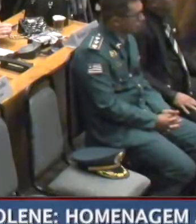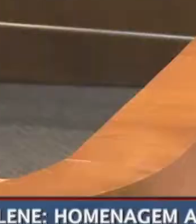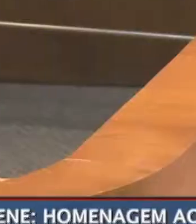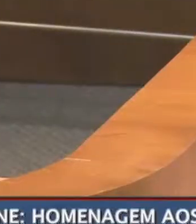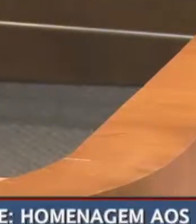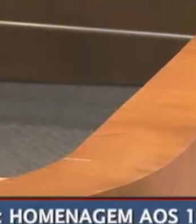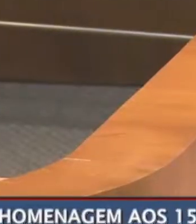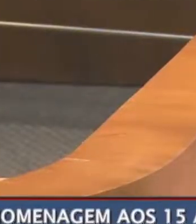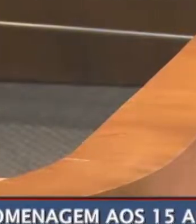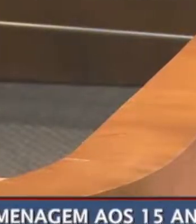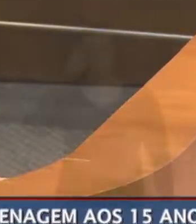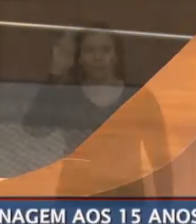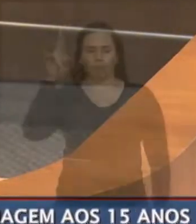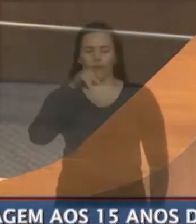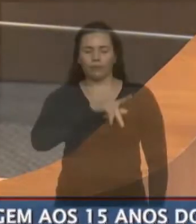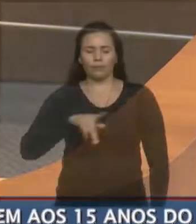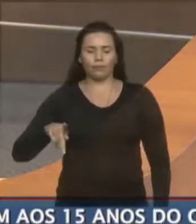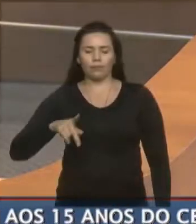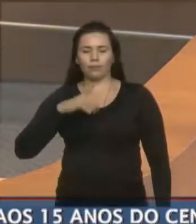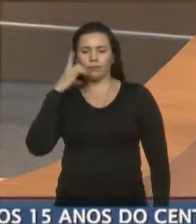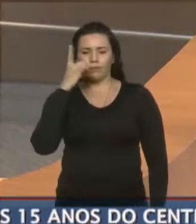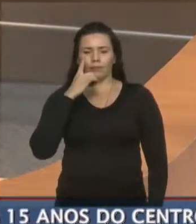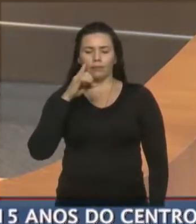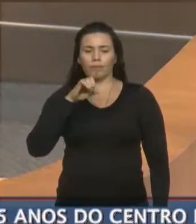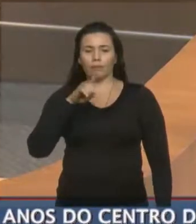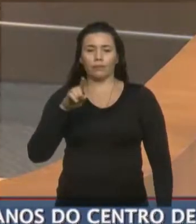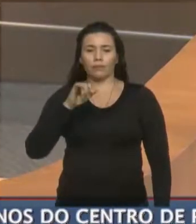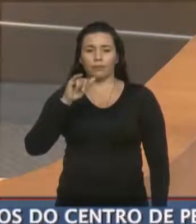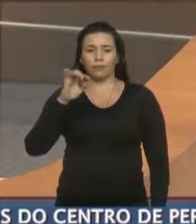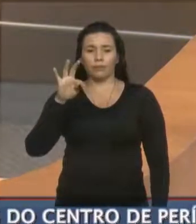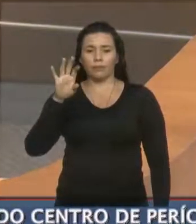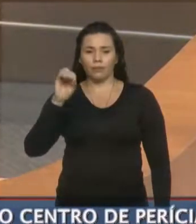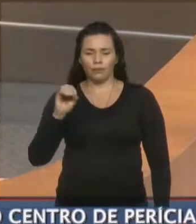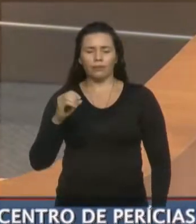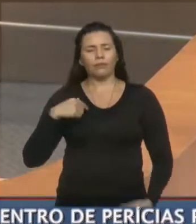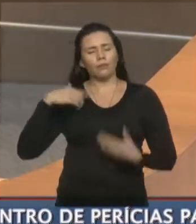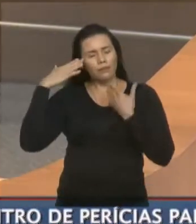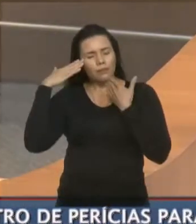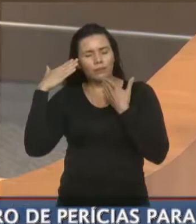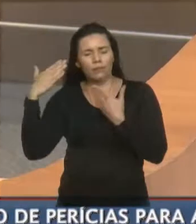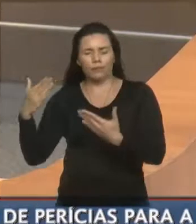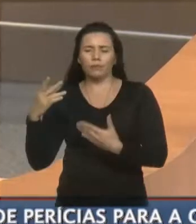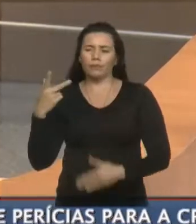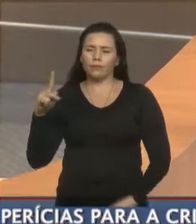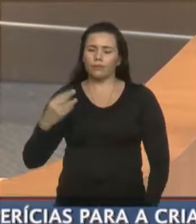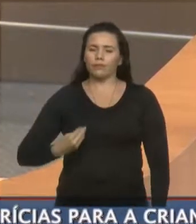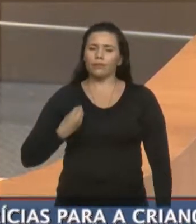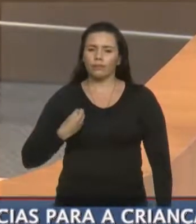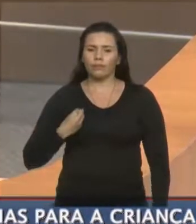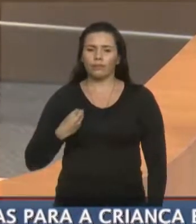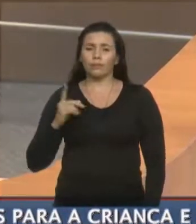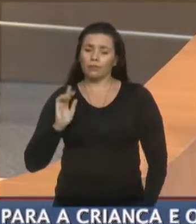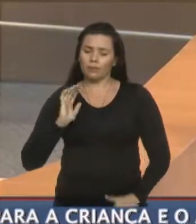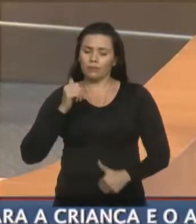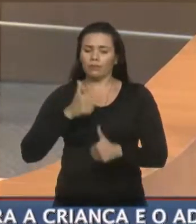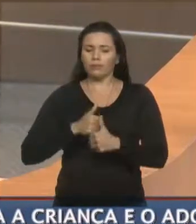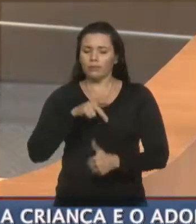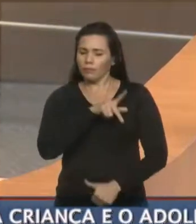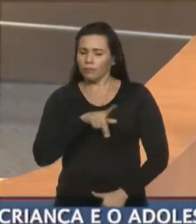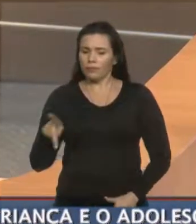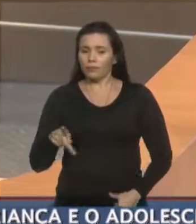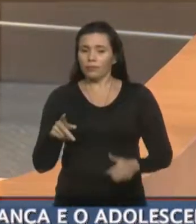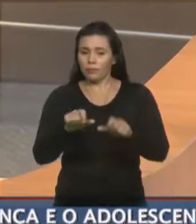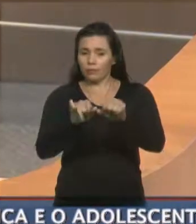Senhor presidente, deputado Zito Rolim, agradeço pela sua presença, por presidir essa